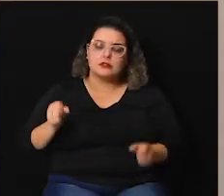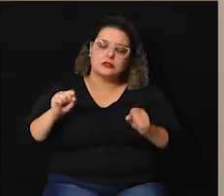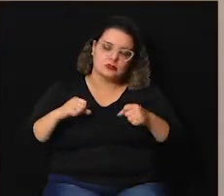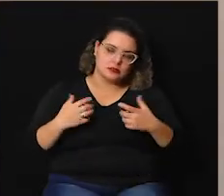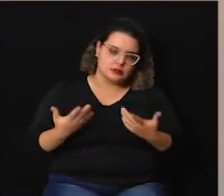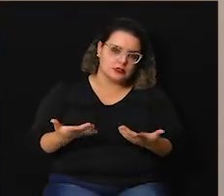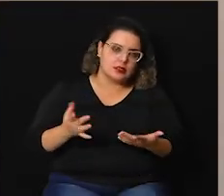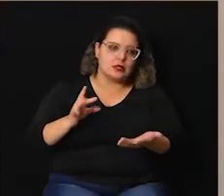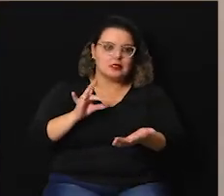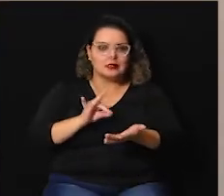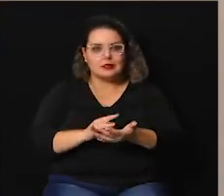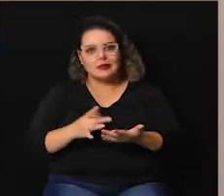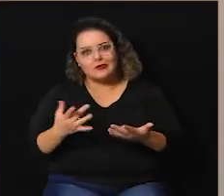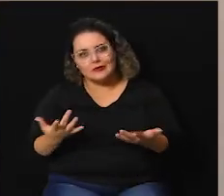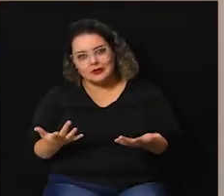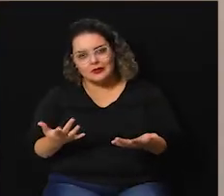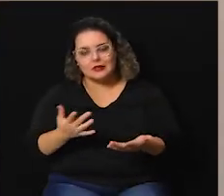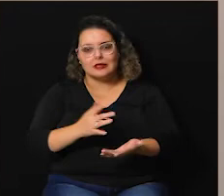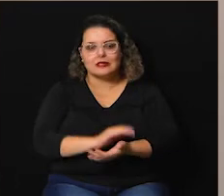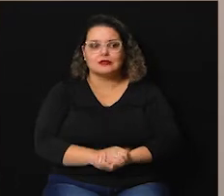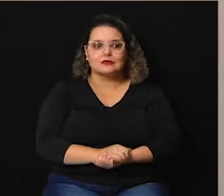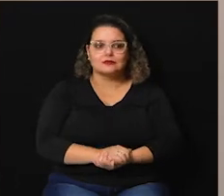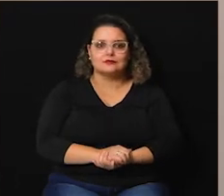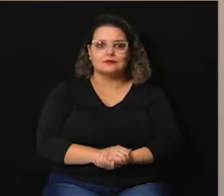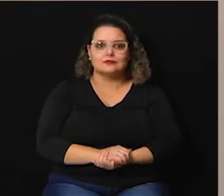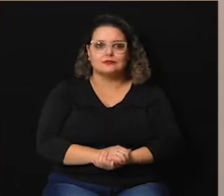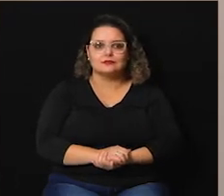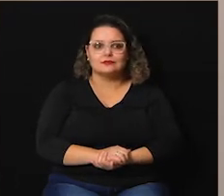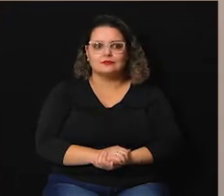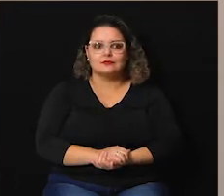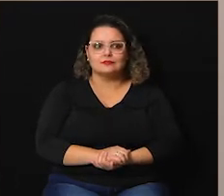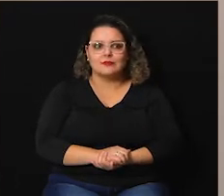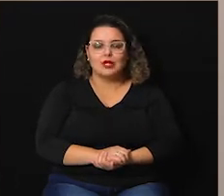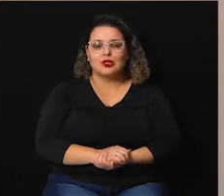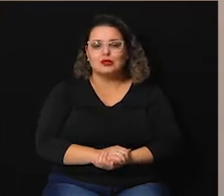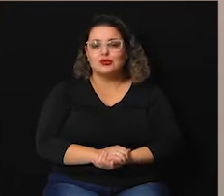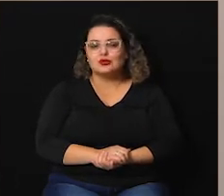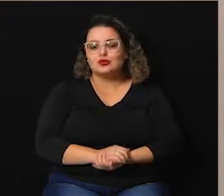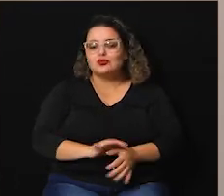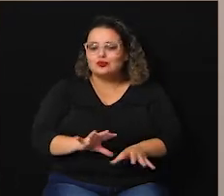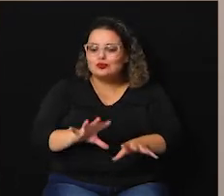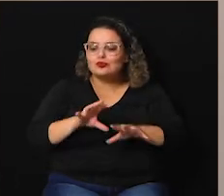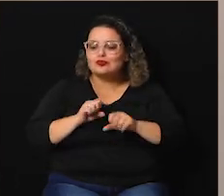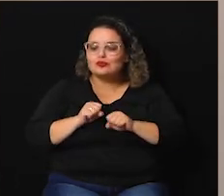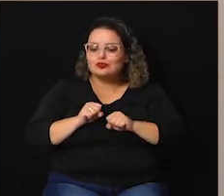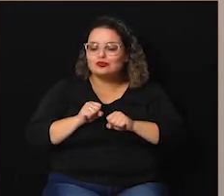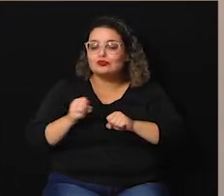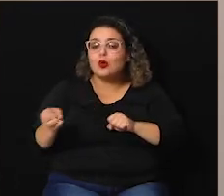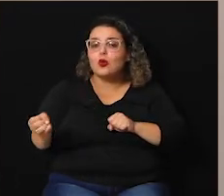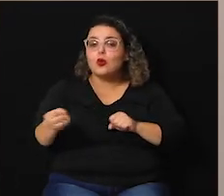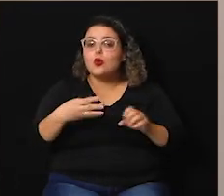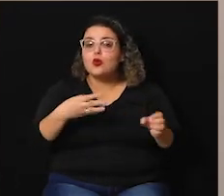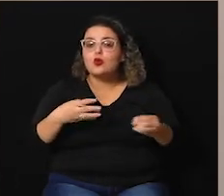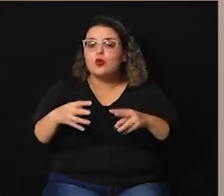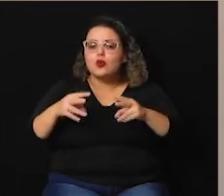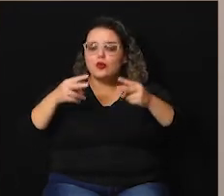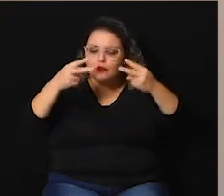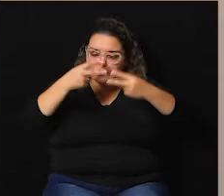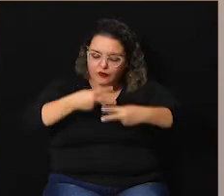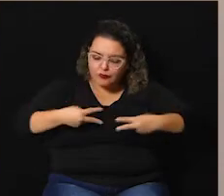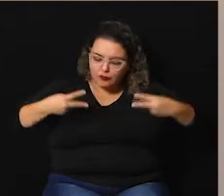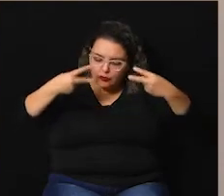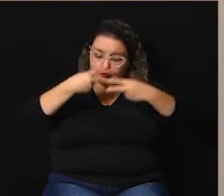Sim, na verdade, é mais, vamos dizer, uma apropriação de um novo olhar sobre si mesmo. Né? Quando a gente fala